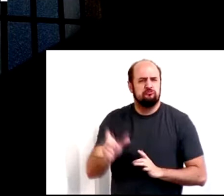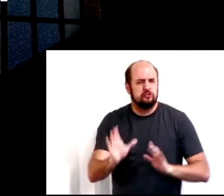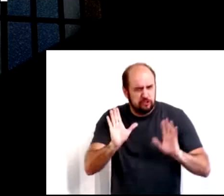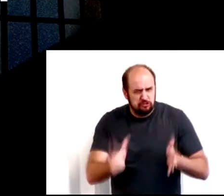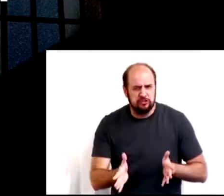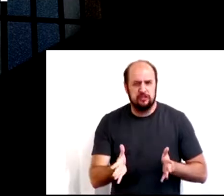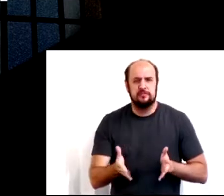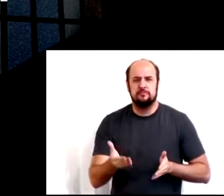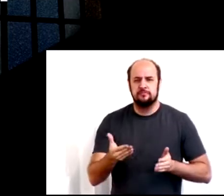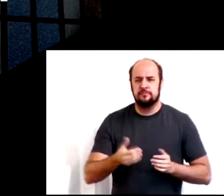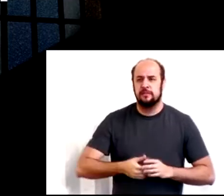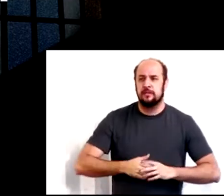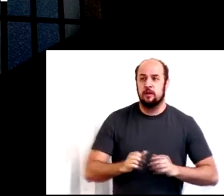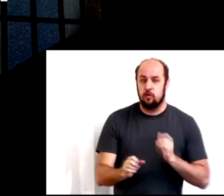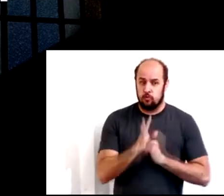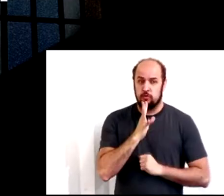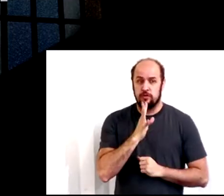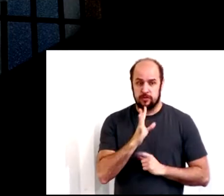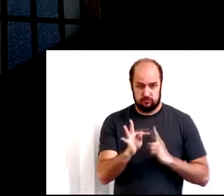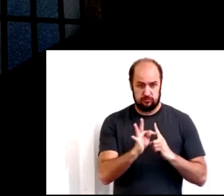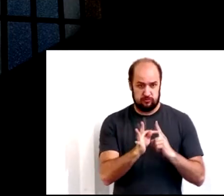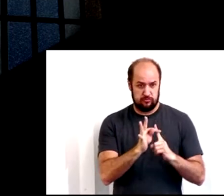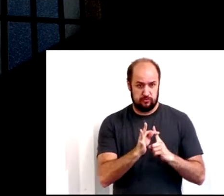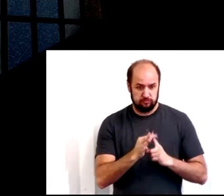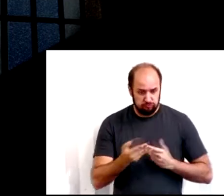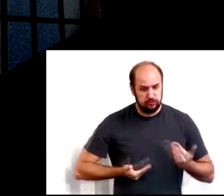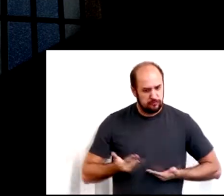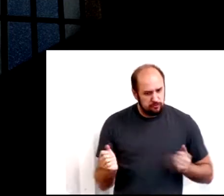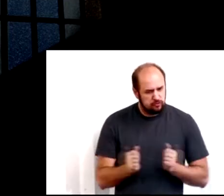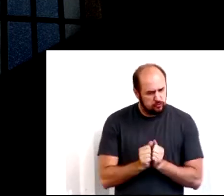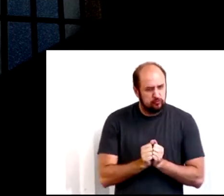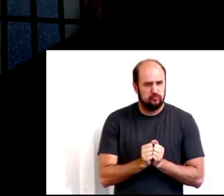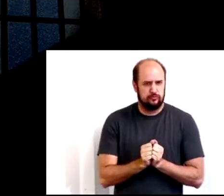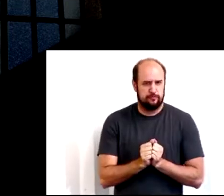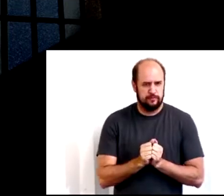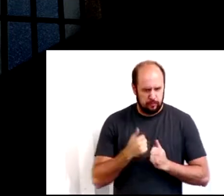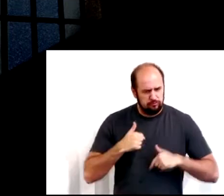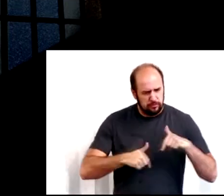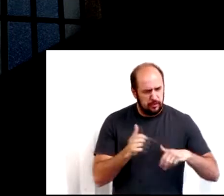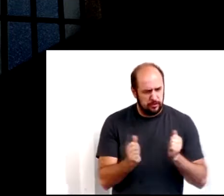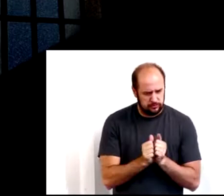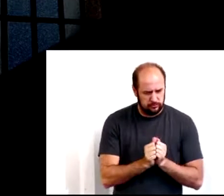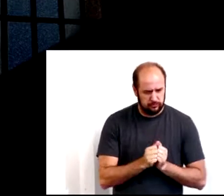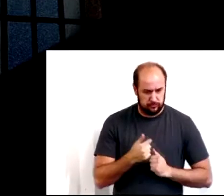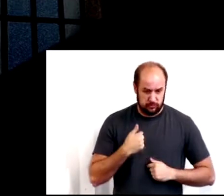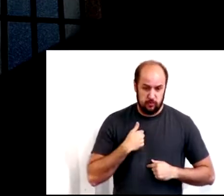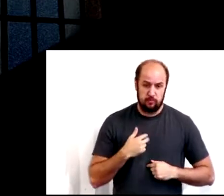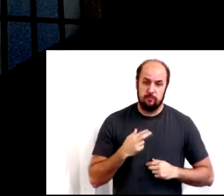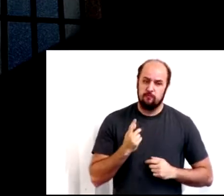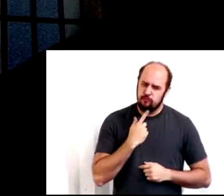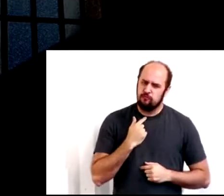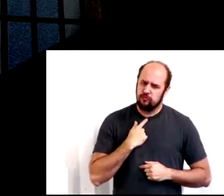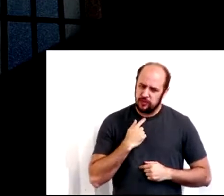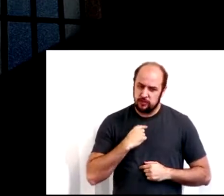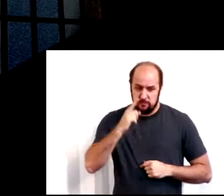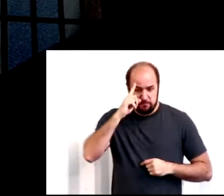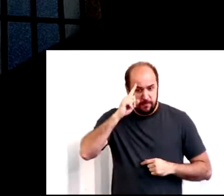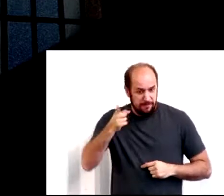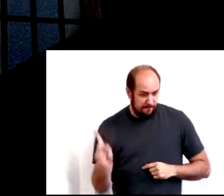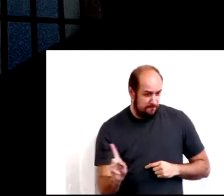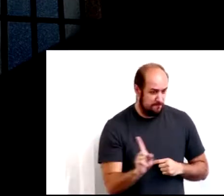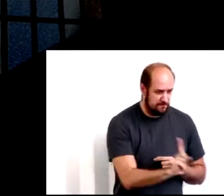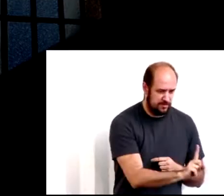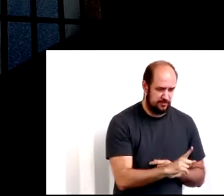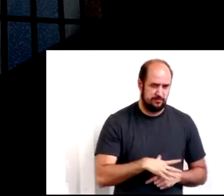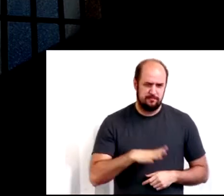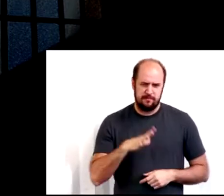Evangelho, junto comigo, como filho ao Pai. Este, com efeito, é quem espero enviar, tão logo tenha eu